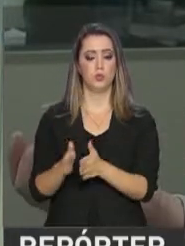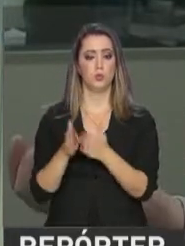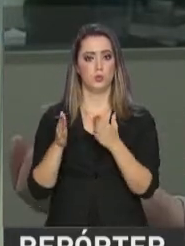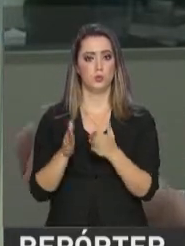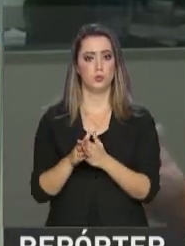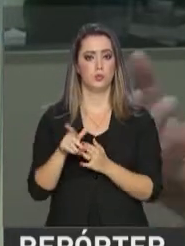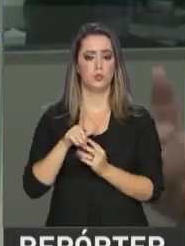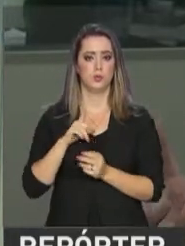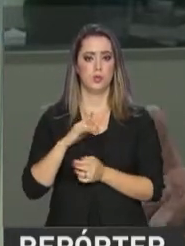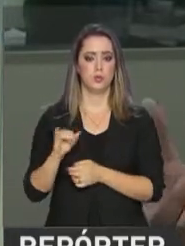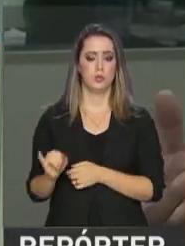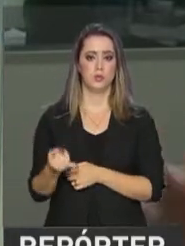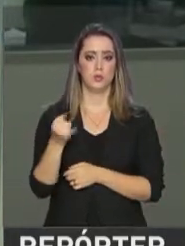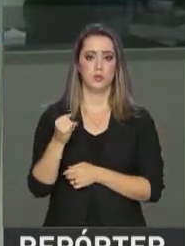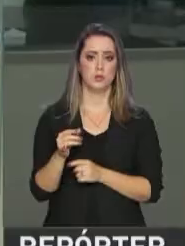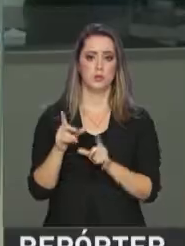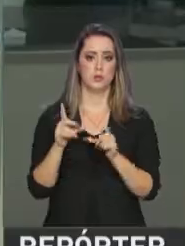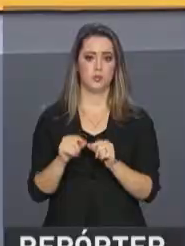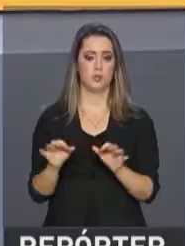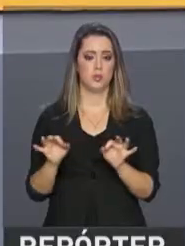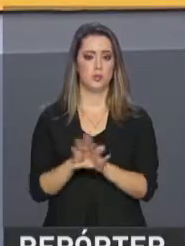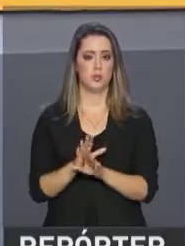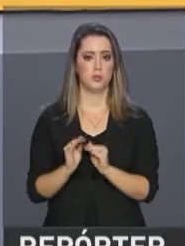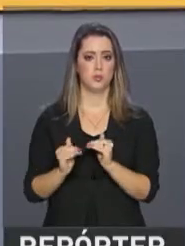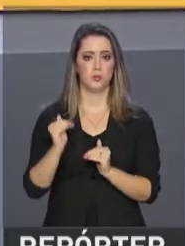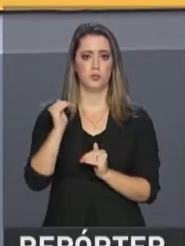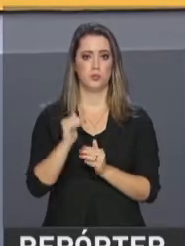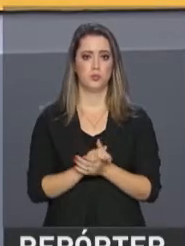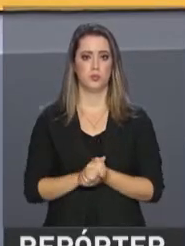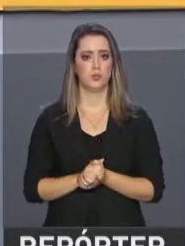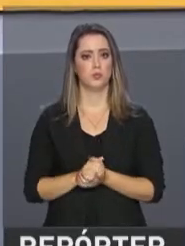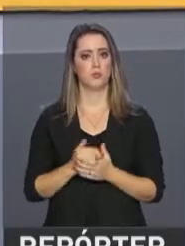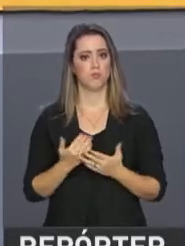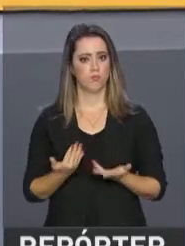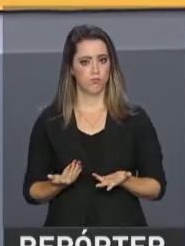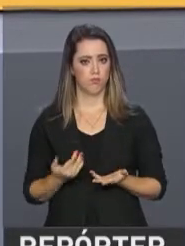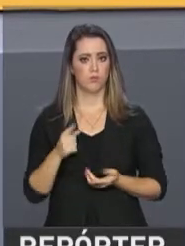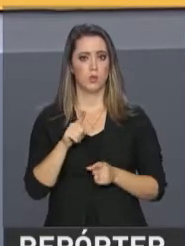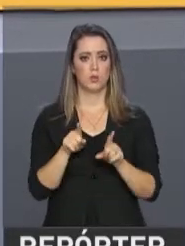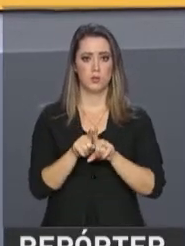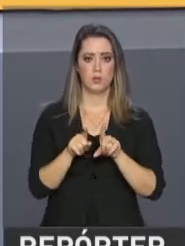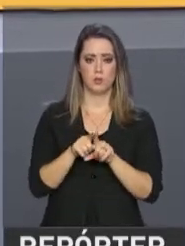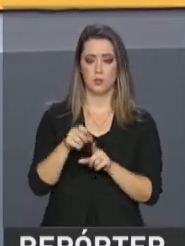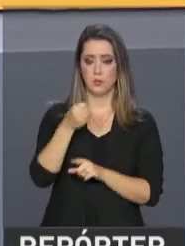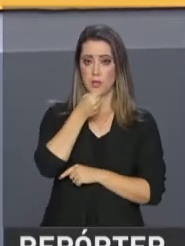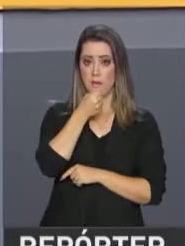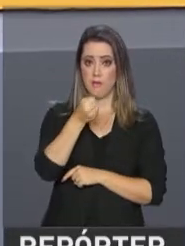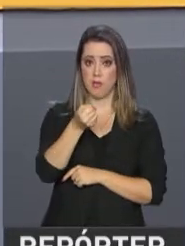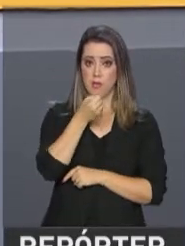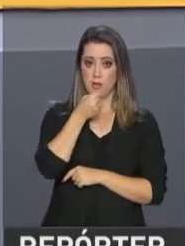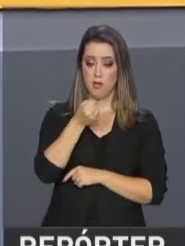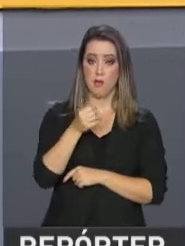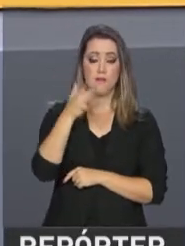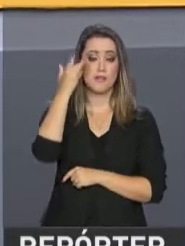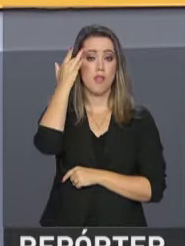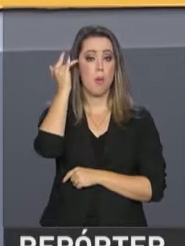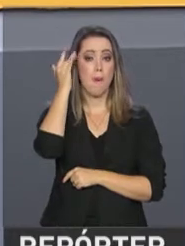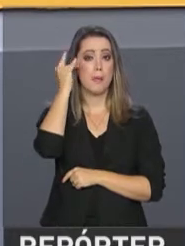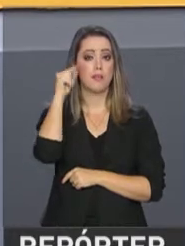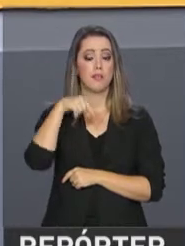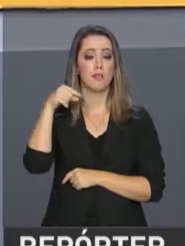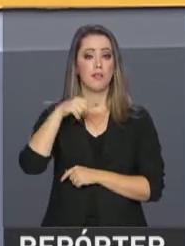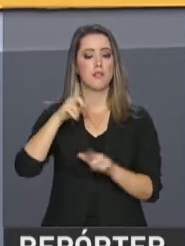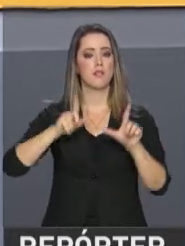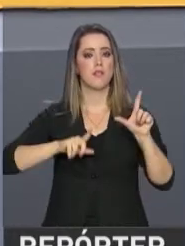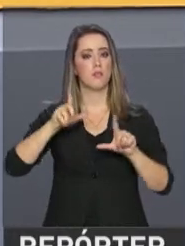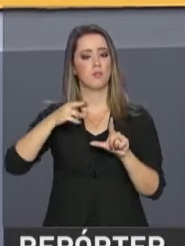obtenha as economias por meio da quebra de privilégio e o secretário da previdência marcelo caetano será o entrevistado do programa por dentro